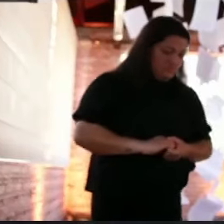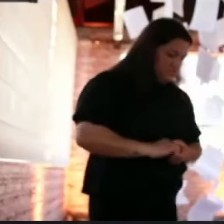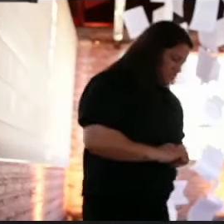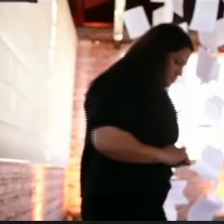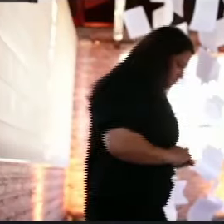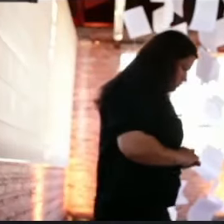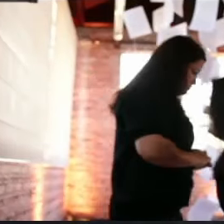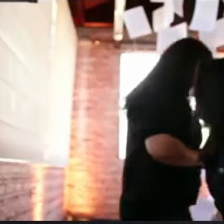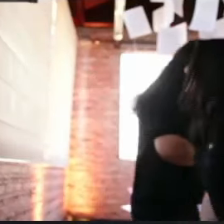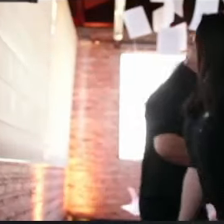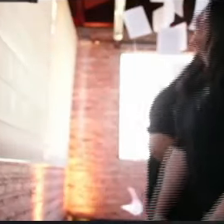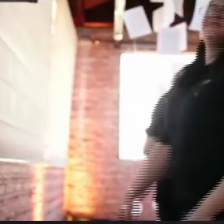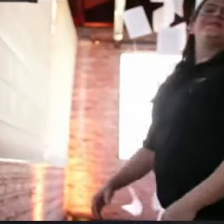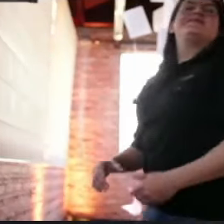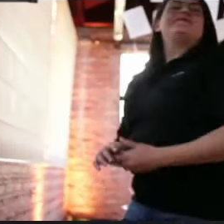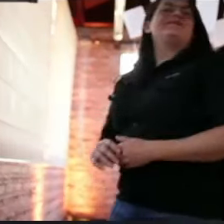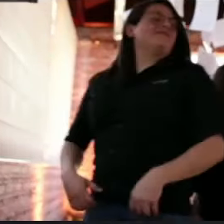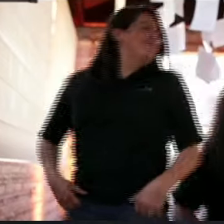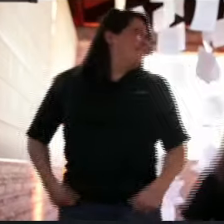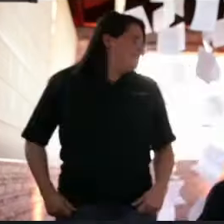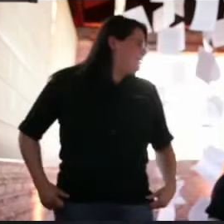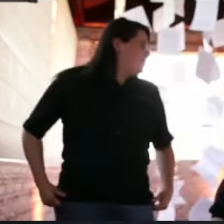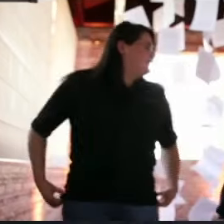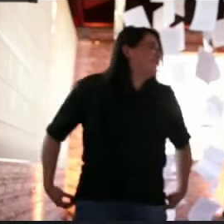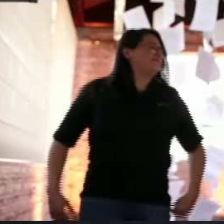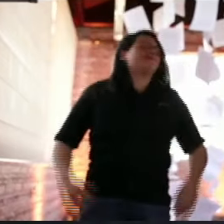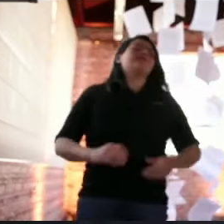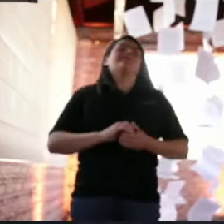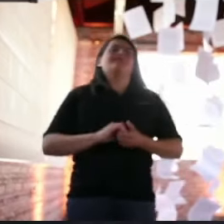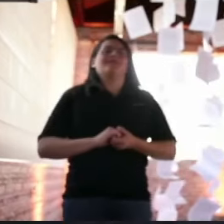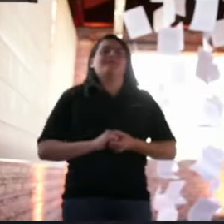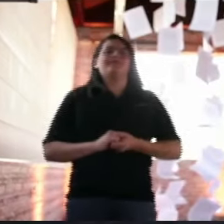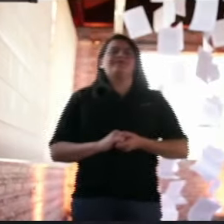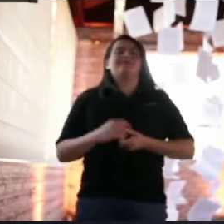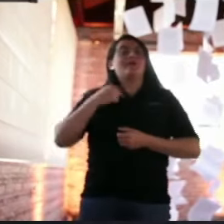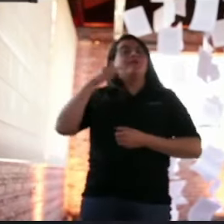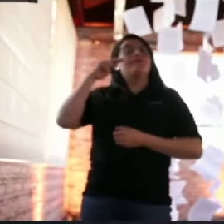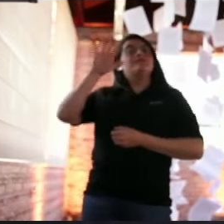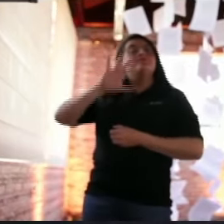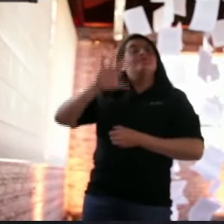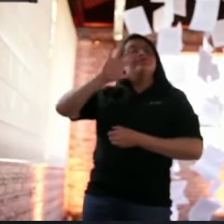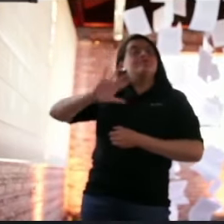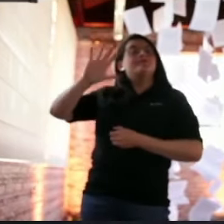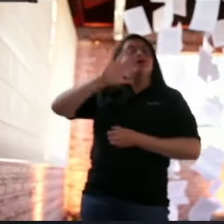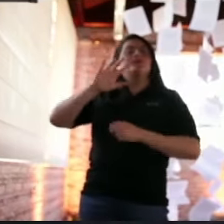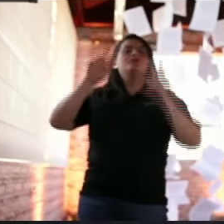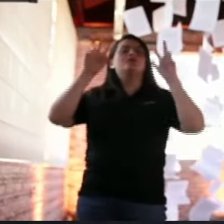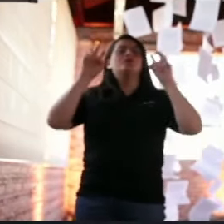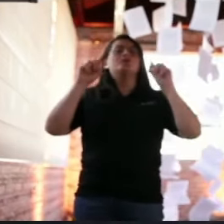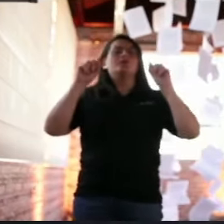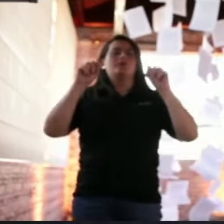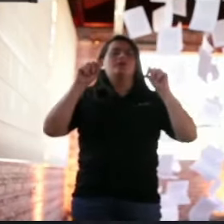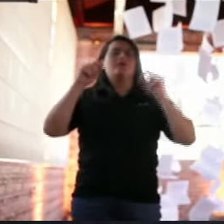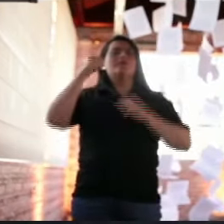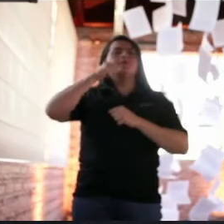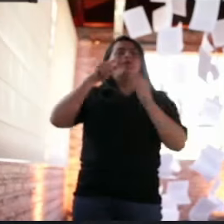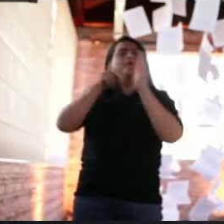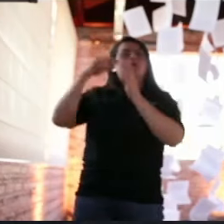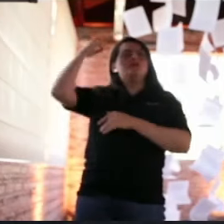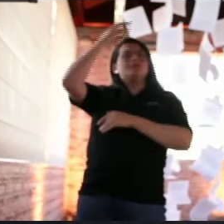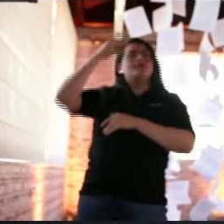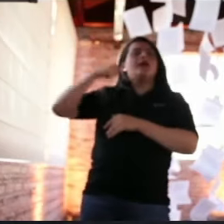vejo nas imagens essa cisão muito grande a gente até tava conversando um pouquinho no carro sobre isso na figura da Virgem Maria né que